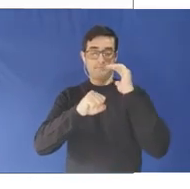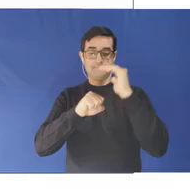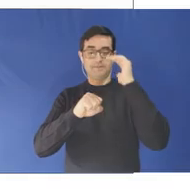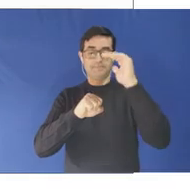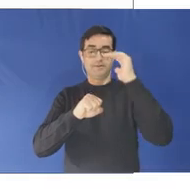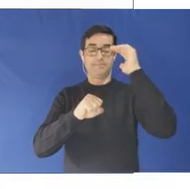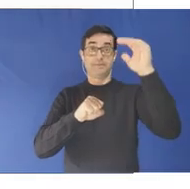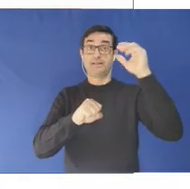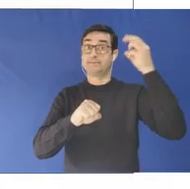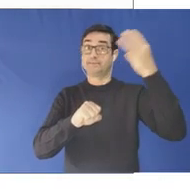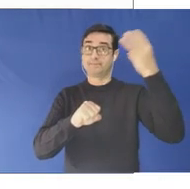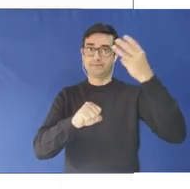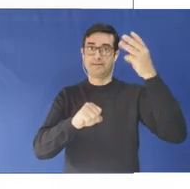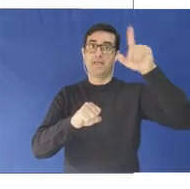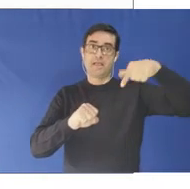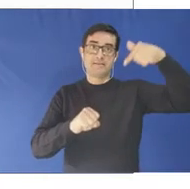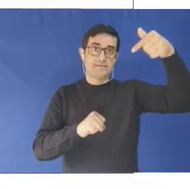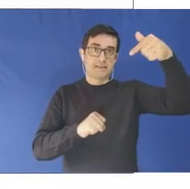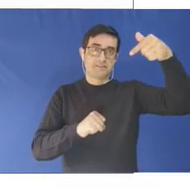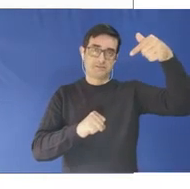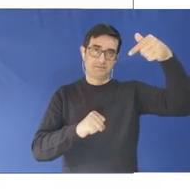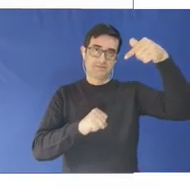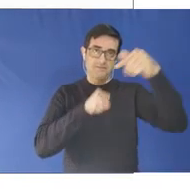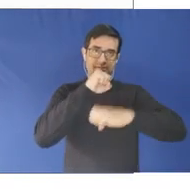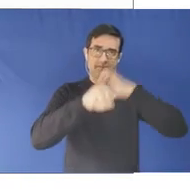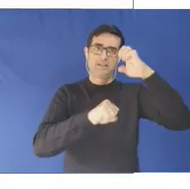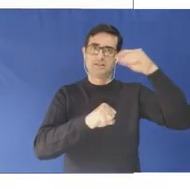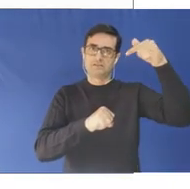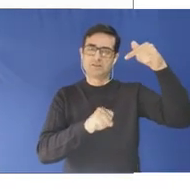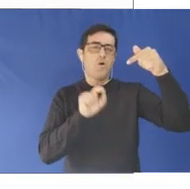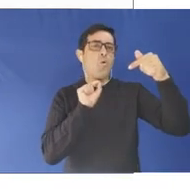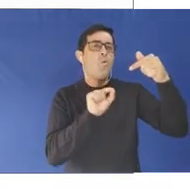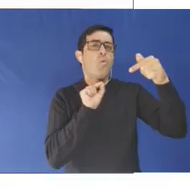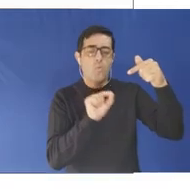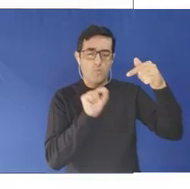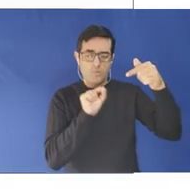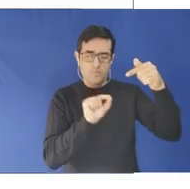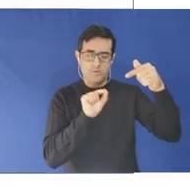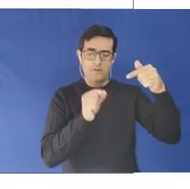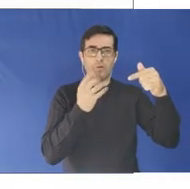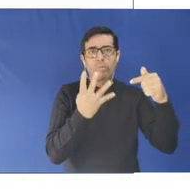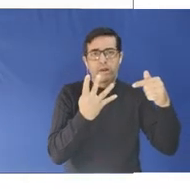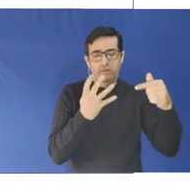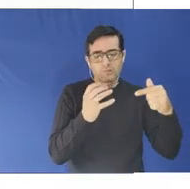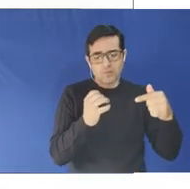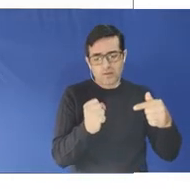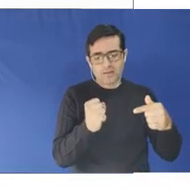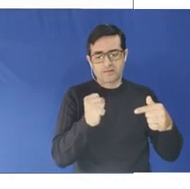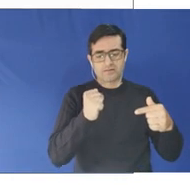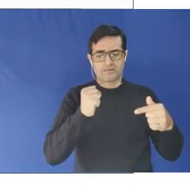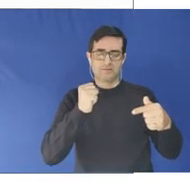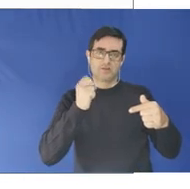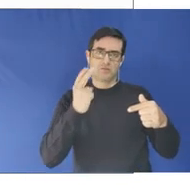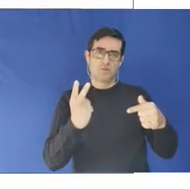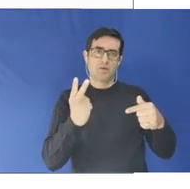3, D7. É o sétimo elétron aqui. O que acontece? Esse 4s2 está